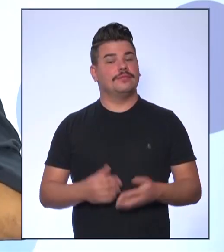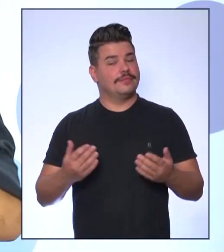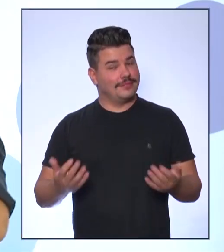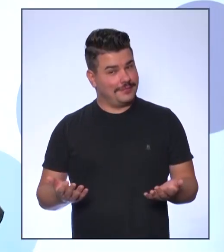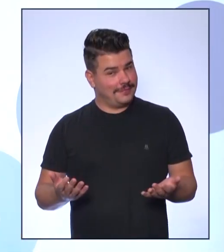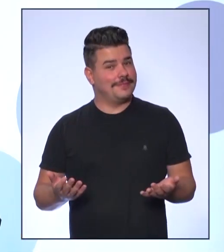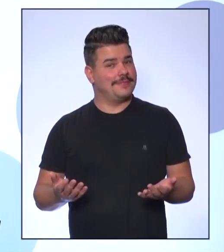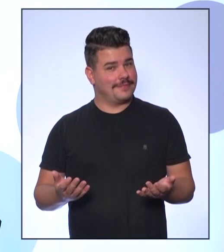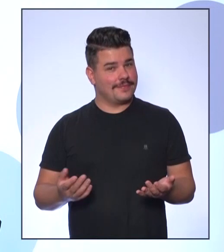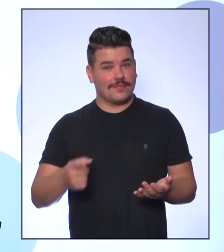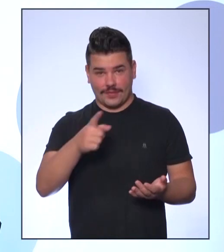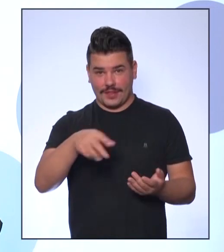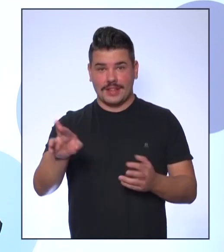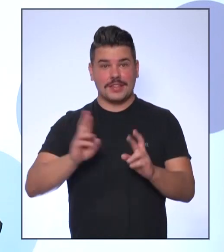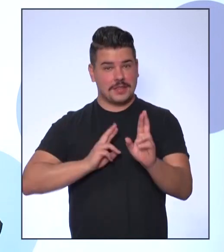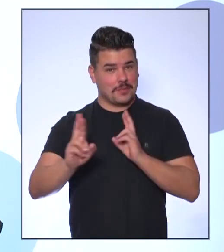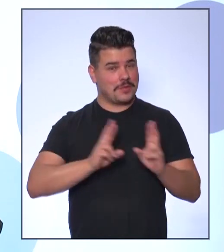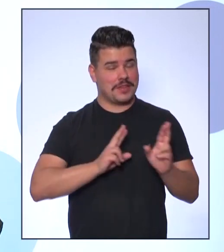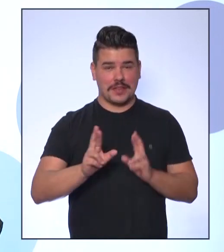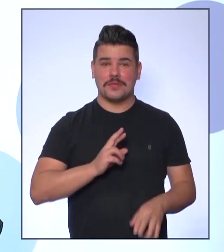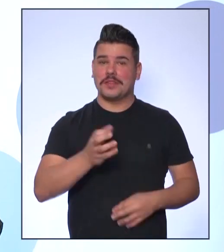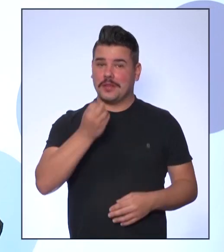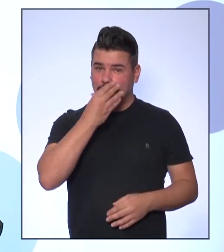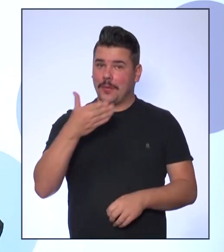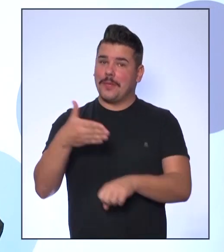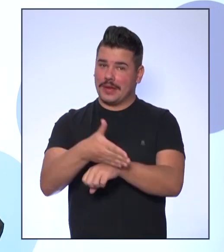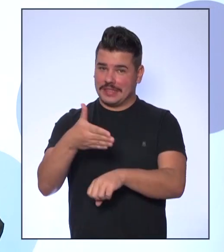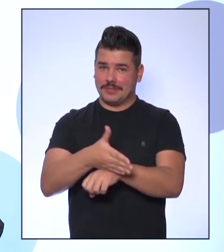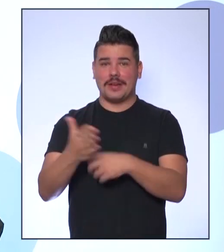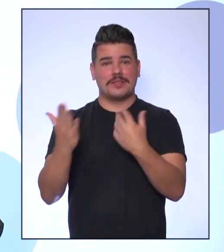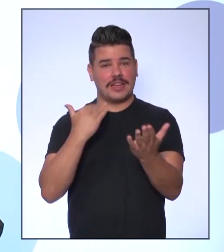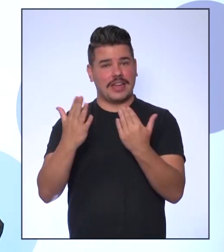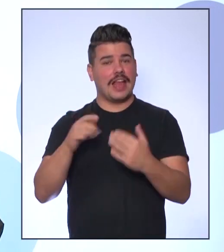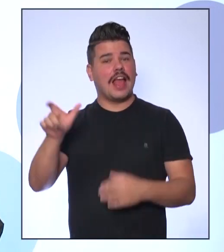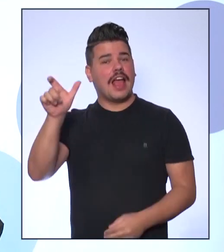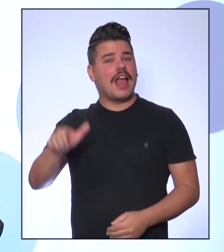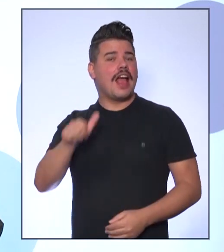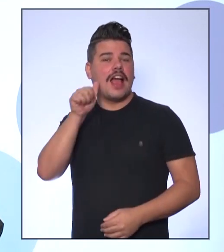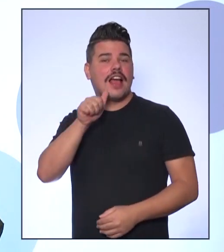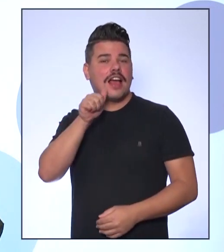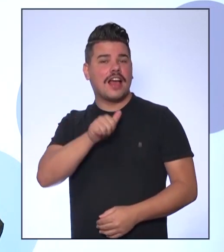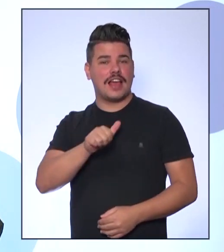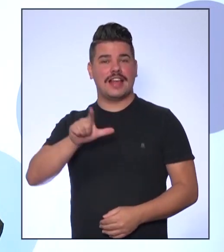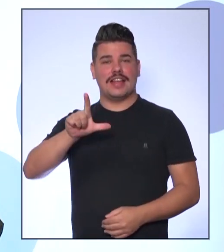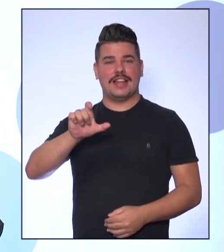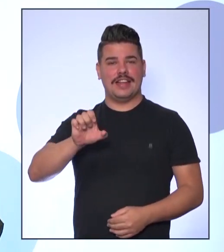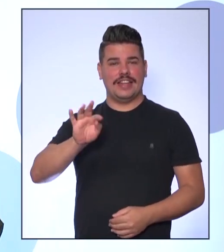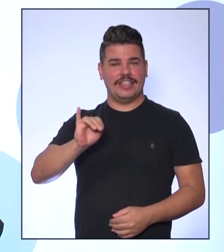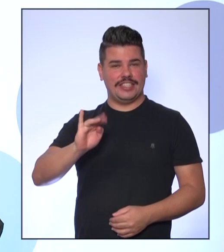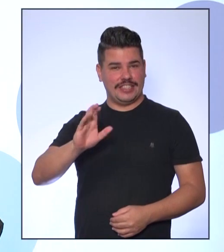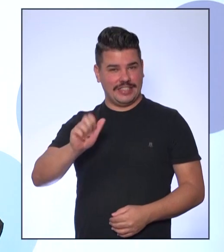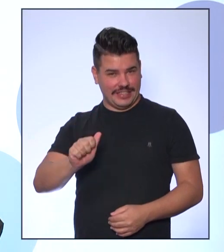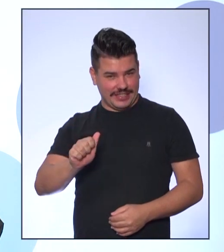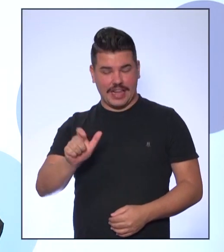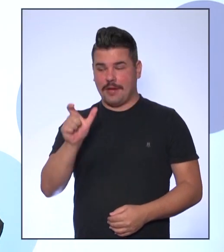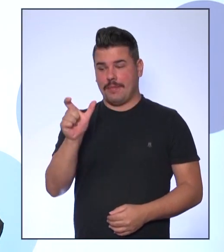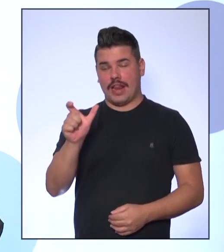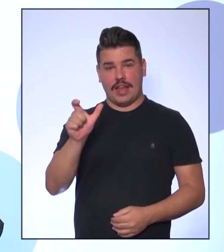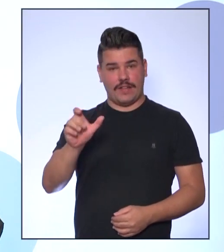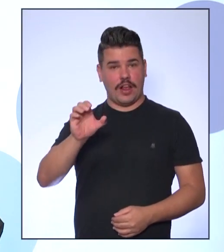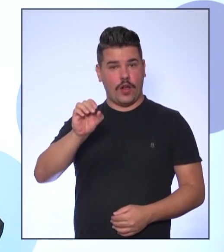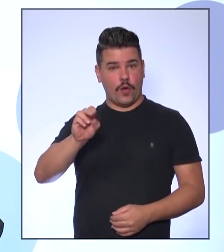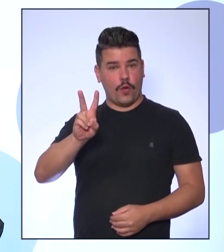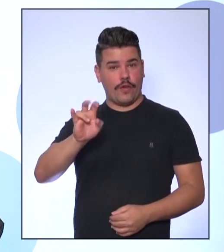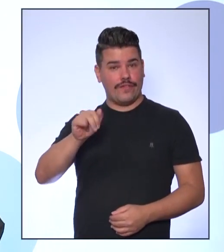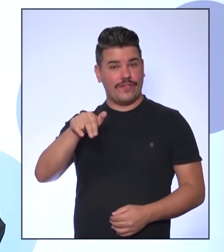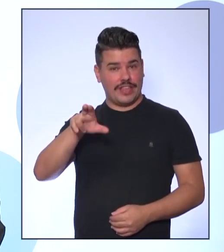Então, muitos alunos responderam, participaram aqui do nosso chat. A Letícia, ela afirma que ouvindo em preto é linguagem